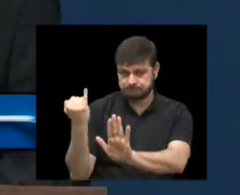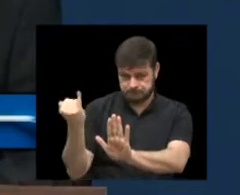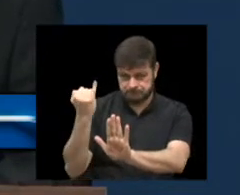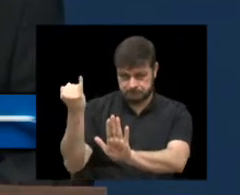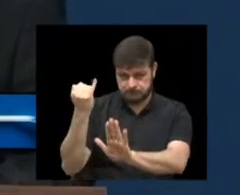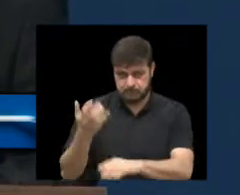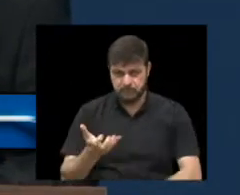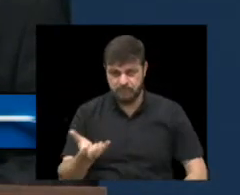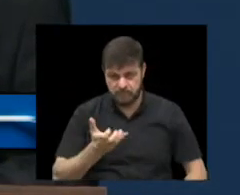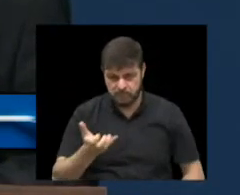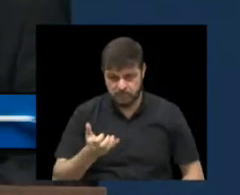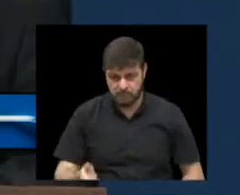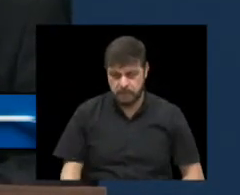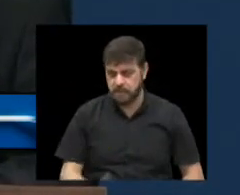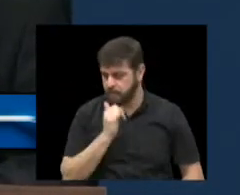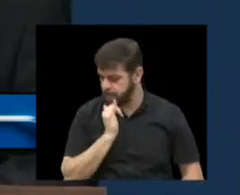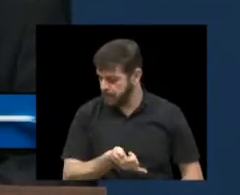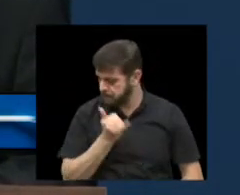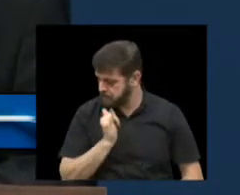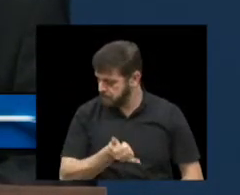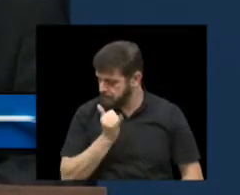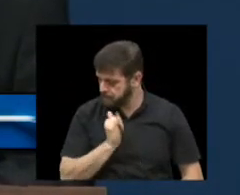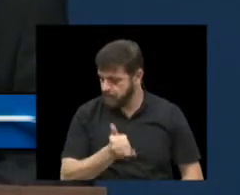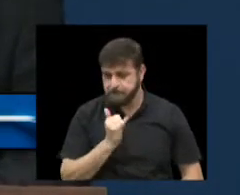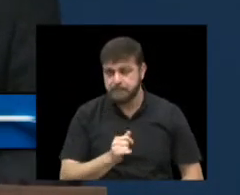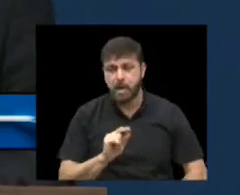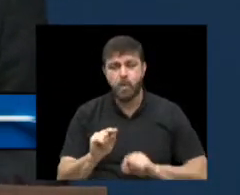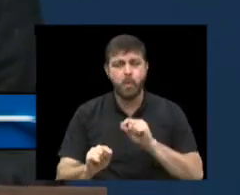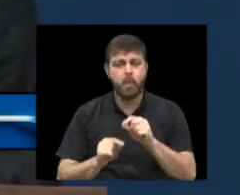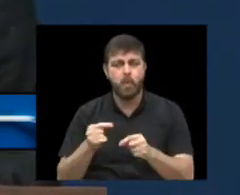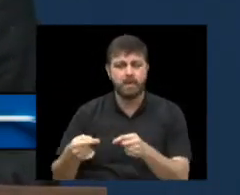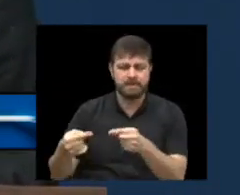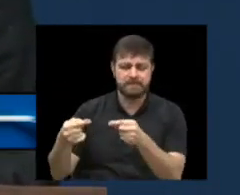de recolocar o